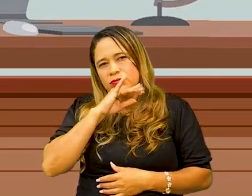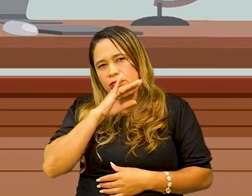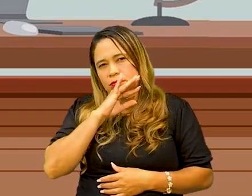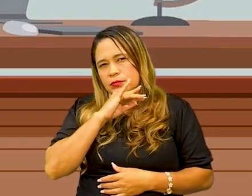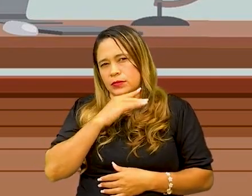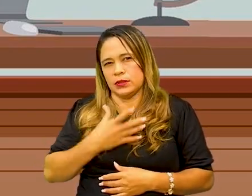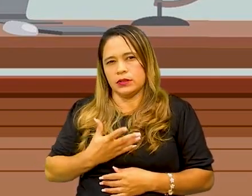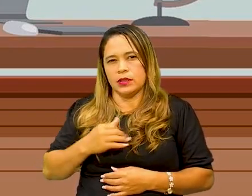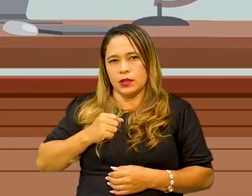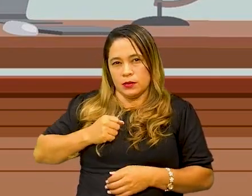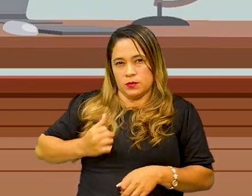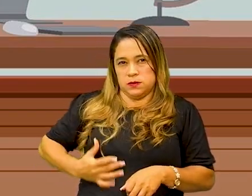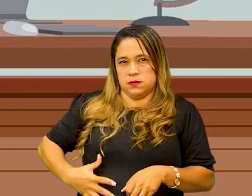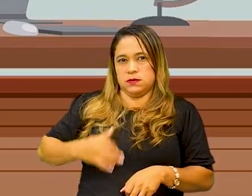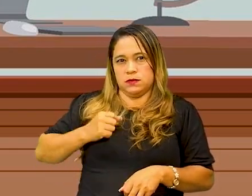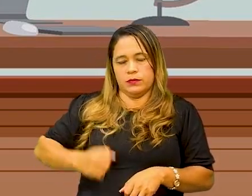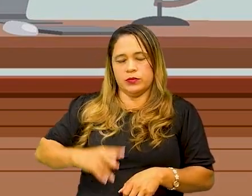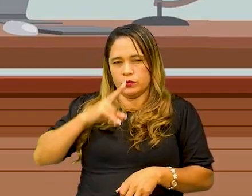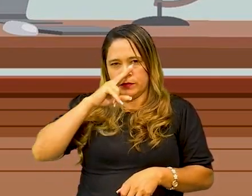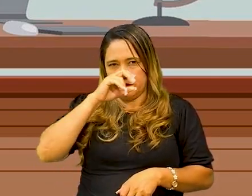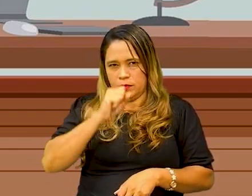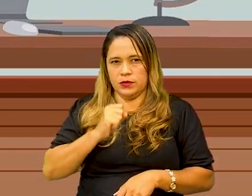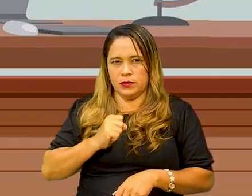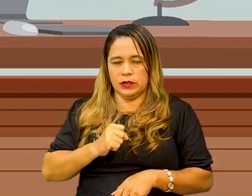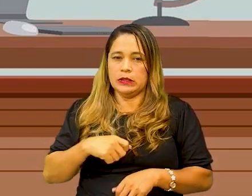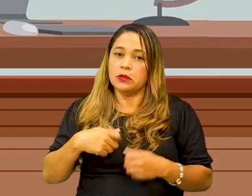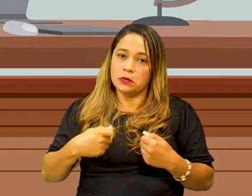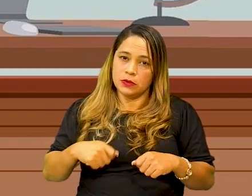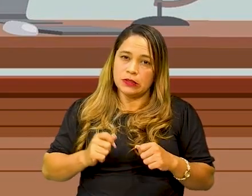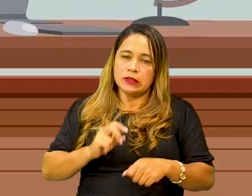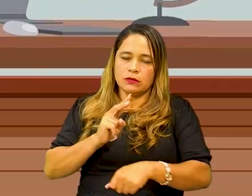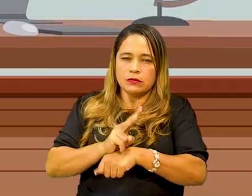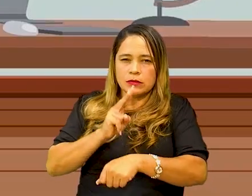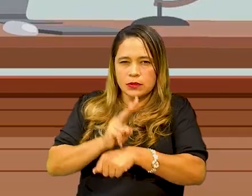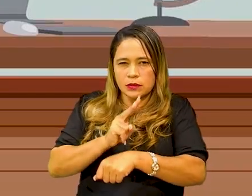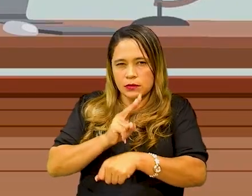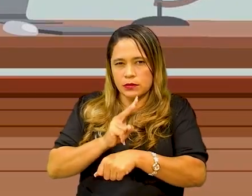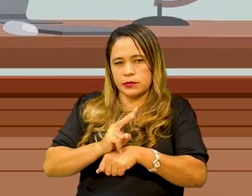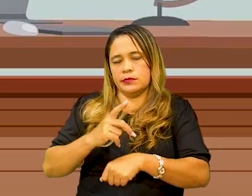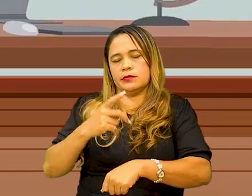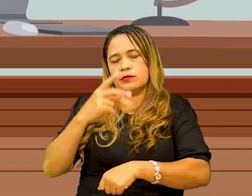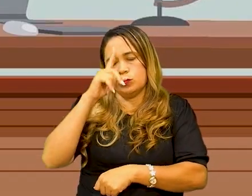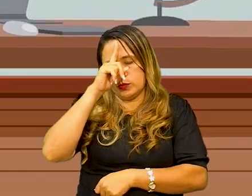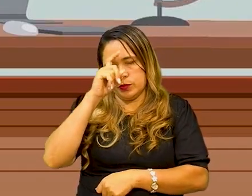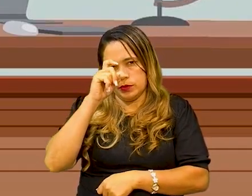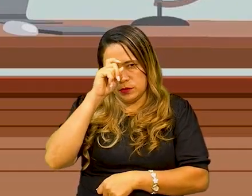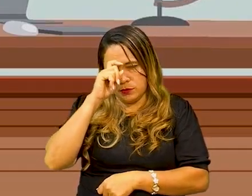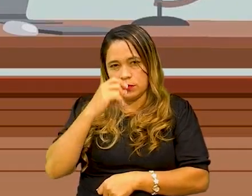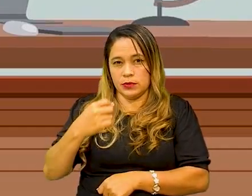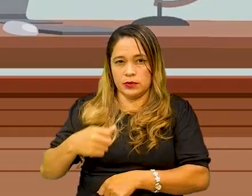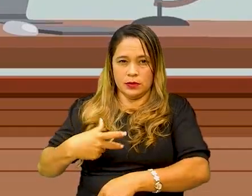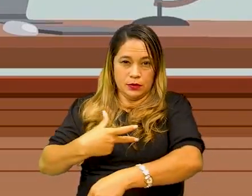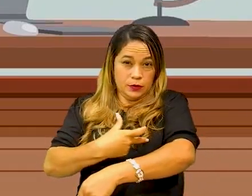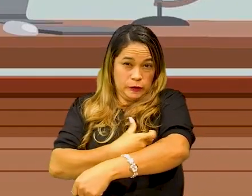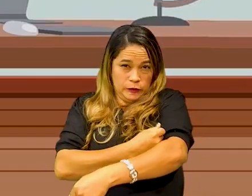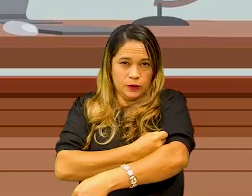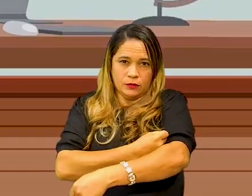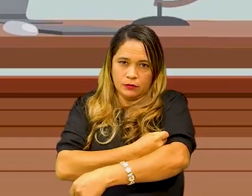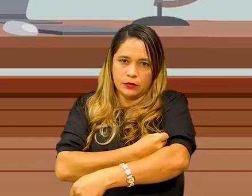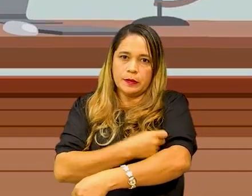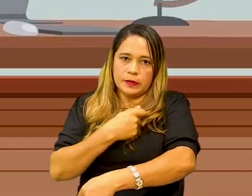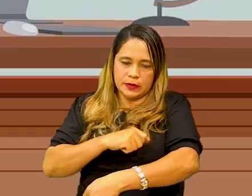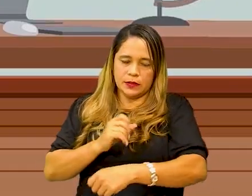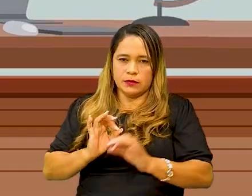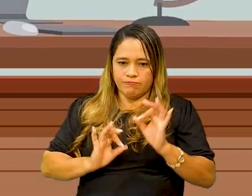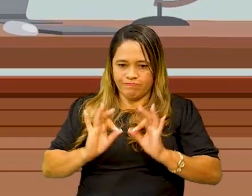da diarreia é muito intensa. Daí a necessidade então do tratamento hospitalar, para que a hidratação consiga realmente fazer um processo